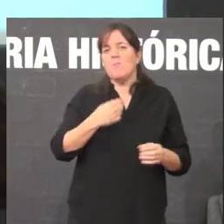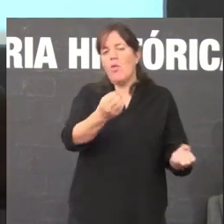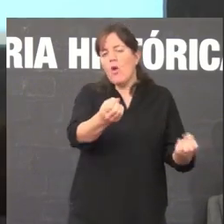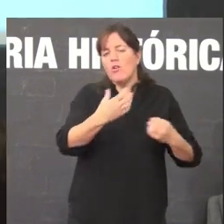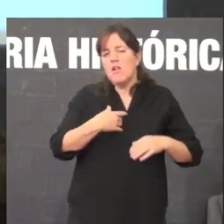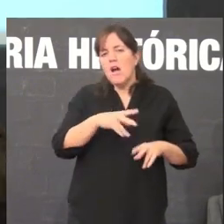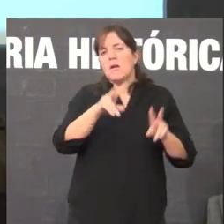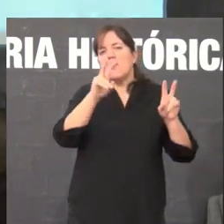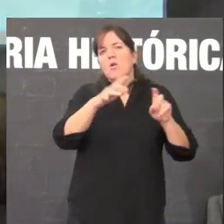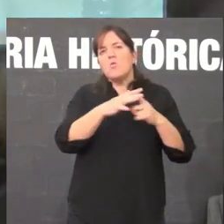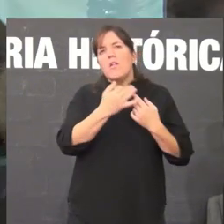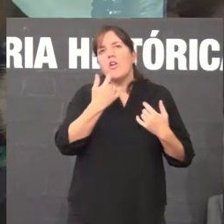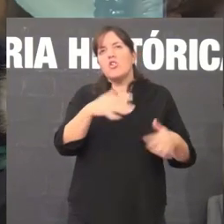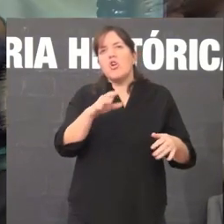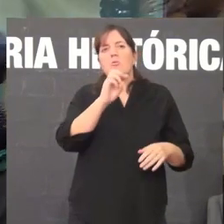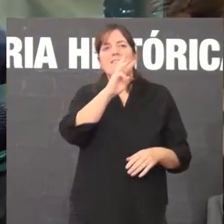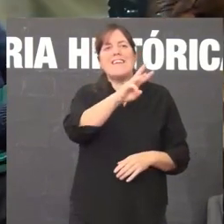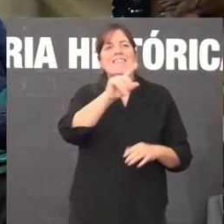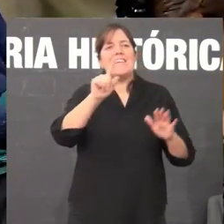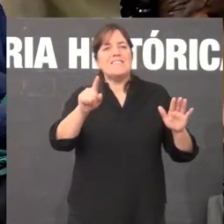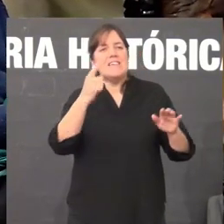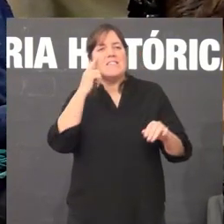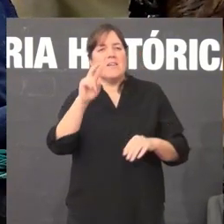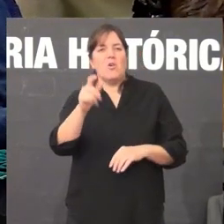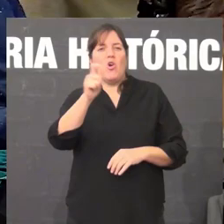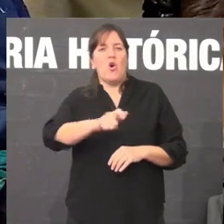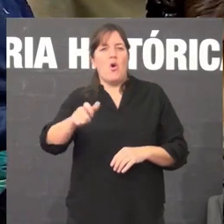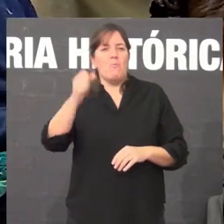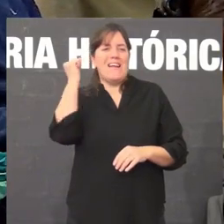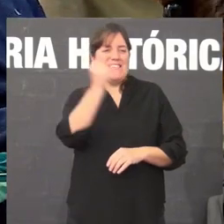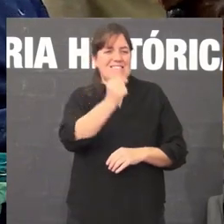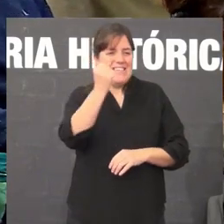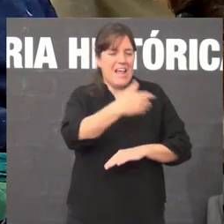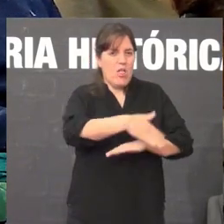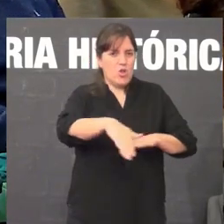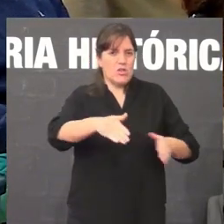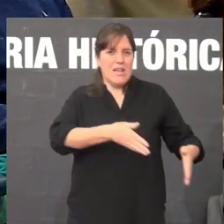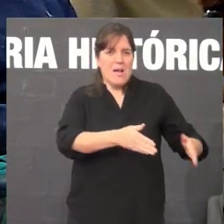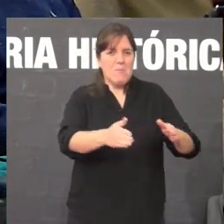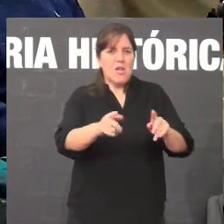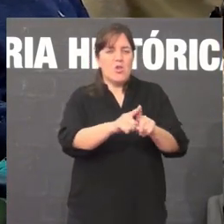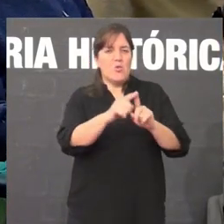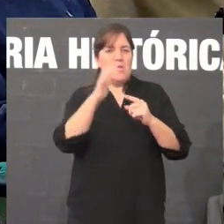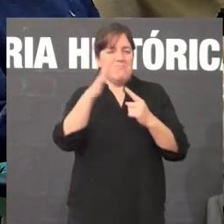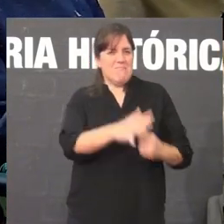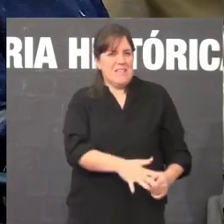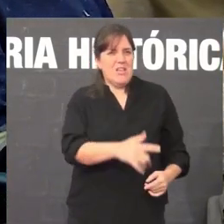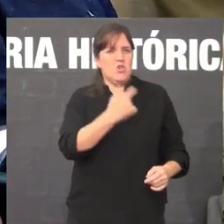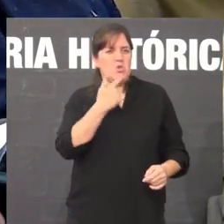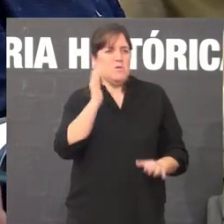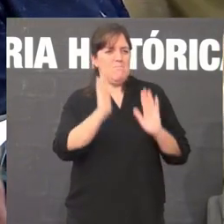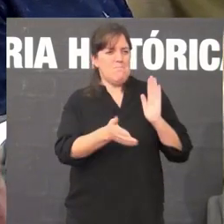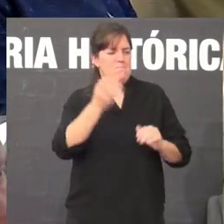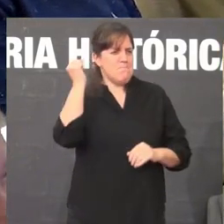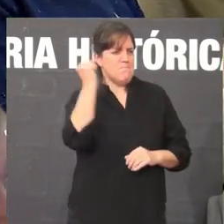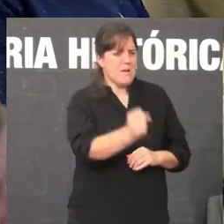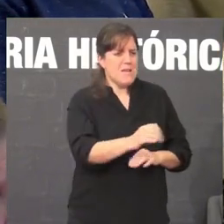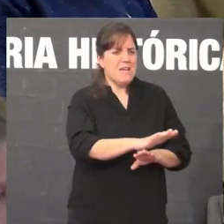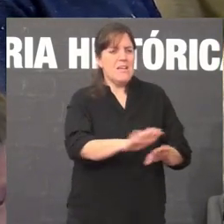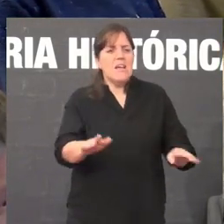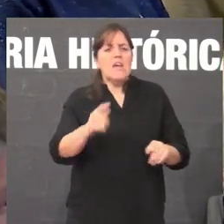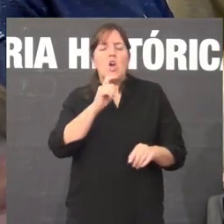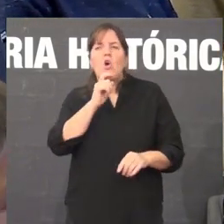como no ano 36, os homens que viu ás beiras do camiño, asasinados e humillados. e como era importante non cometer